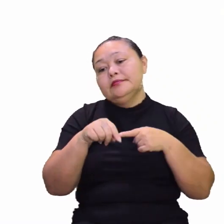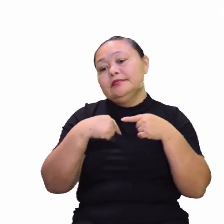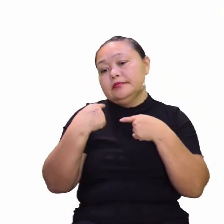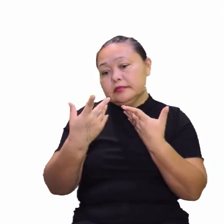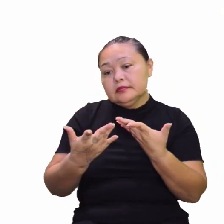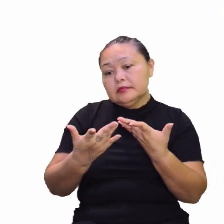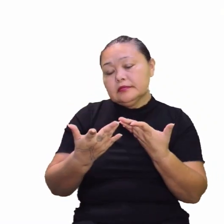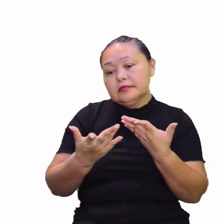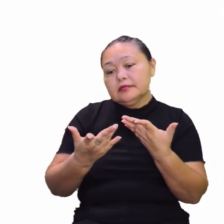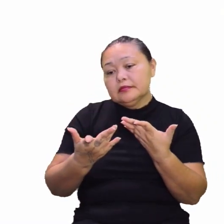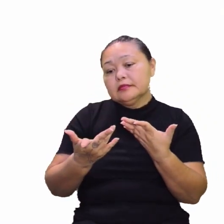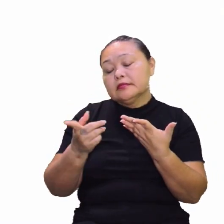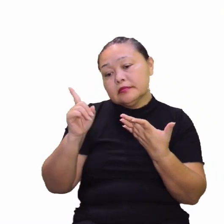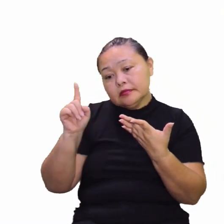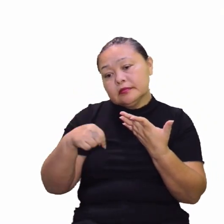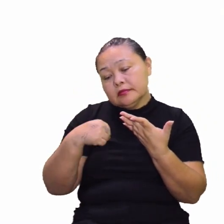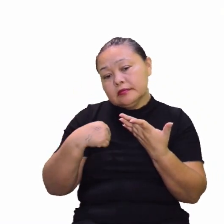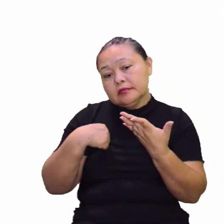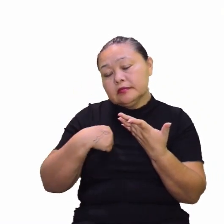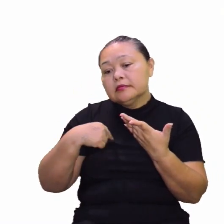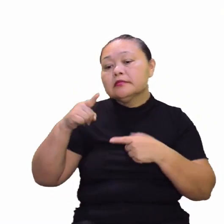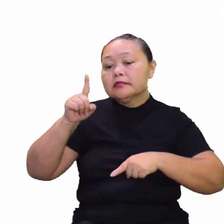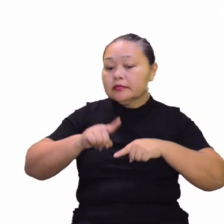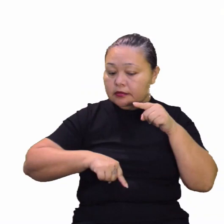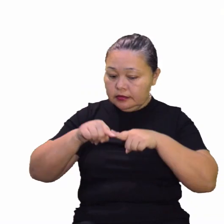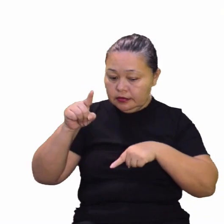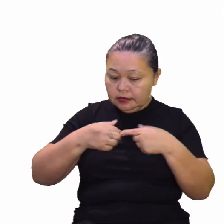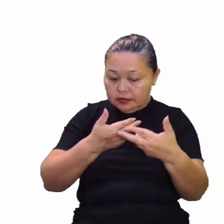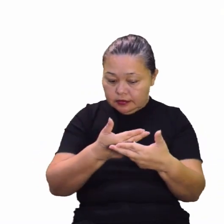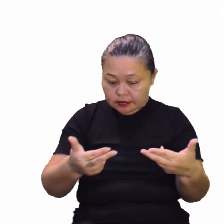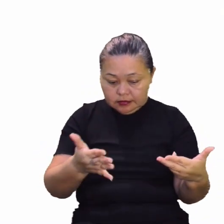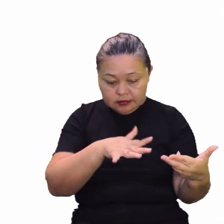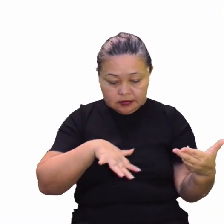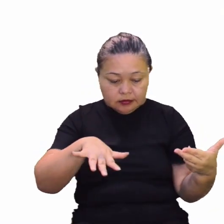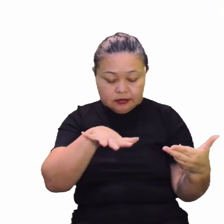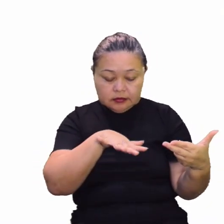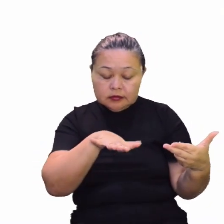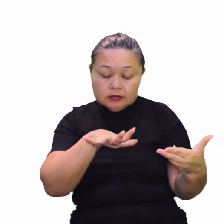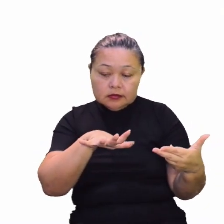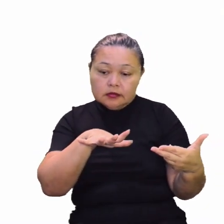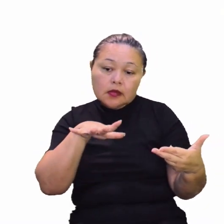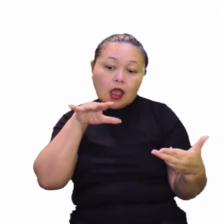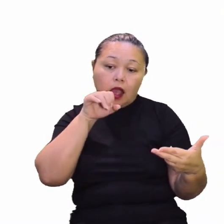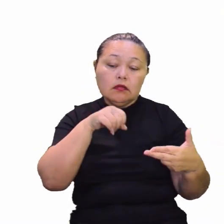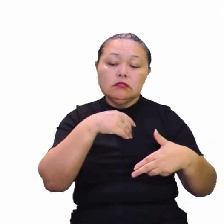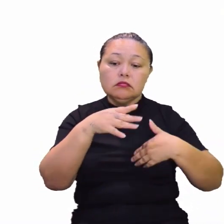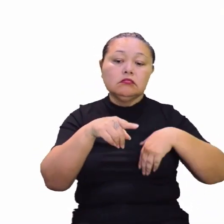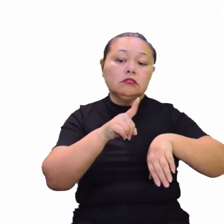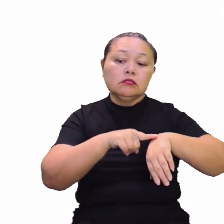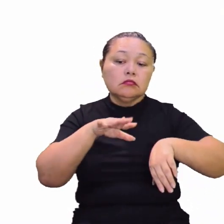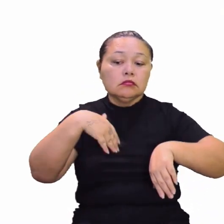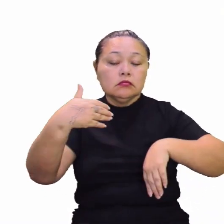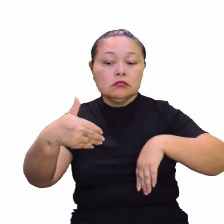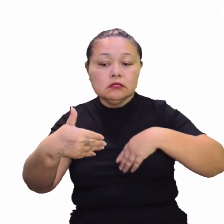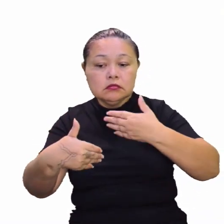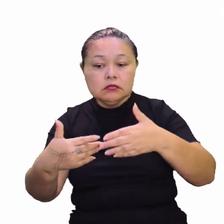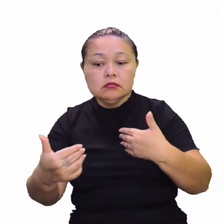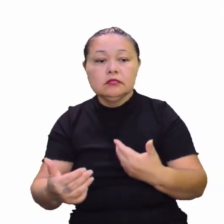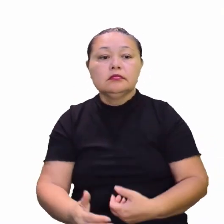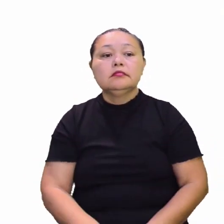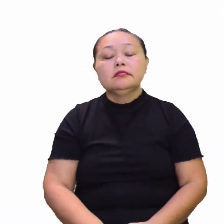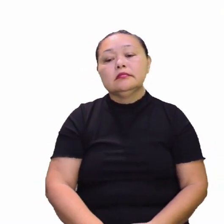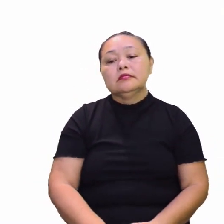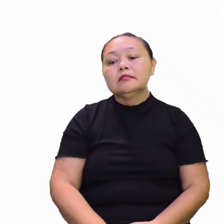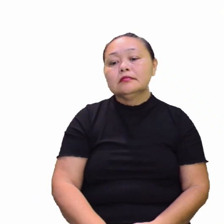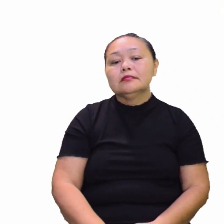E aí, por isso que é indicada para esses produtos que tenham não tem, né, uma durabilidade, um prazo de durabilidade.